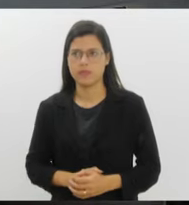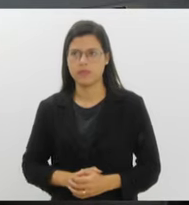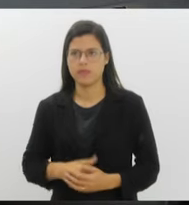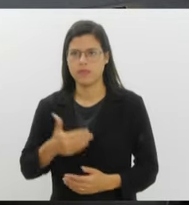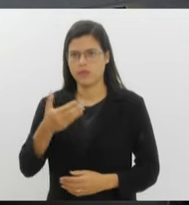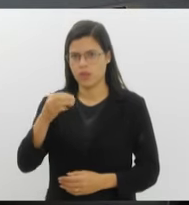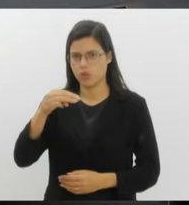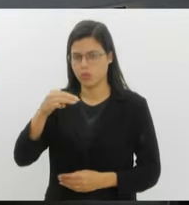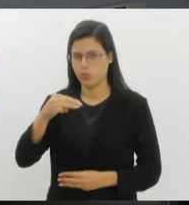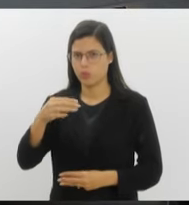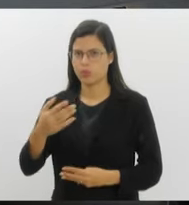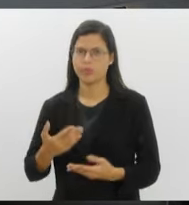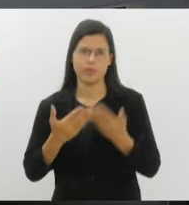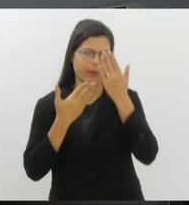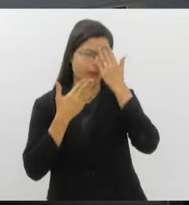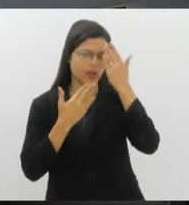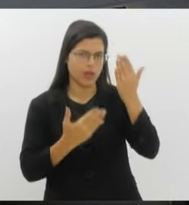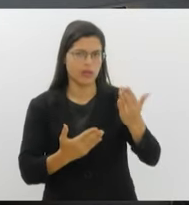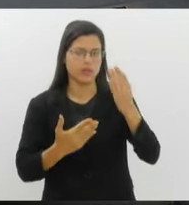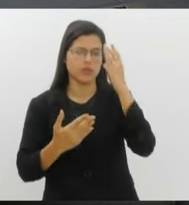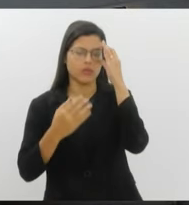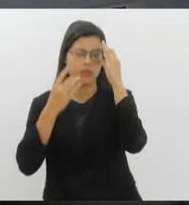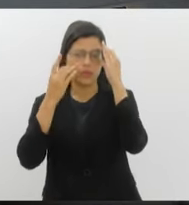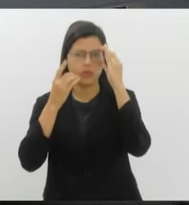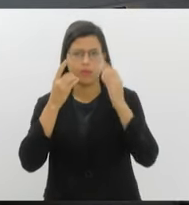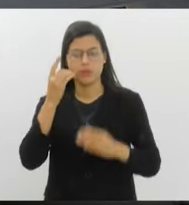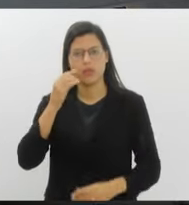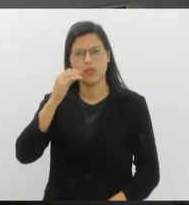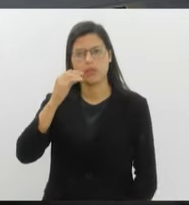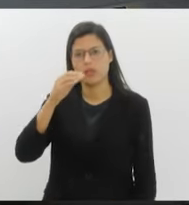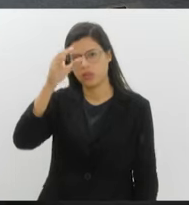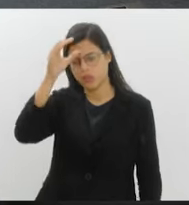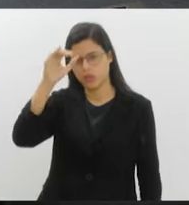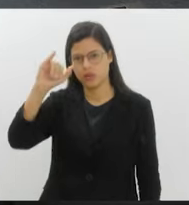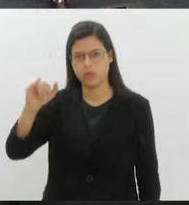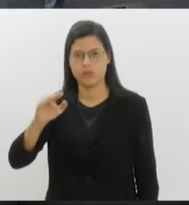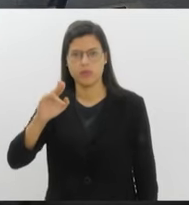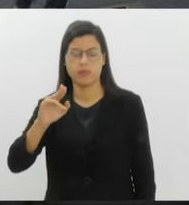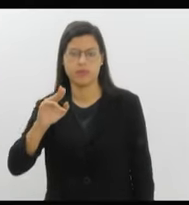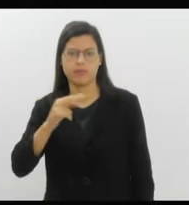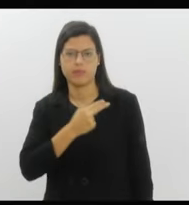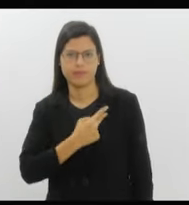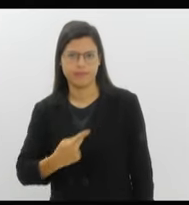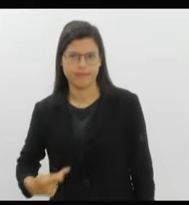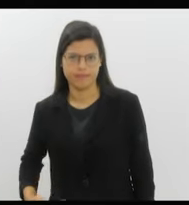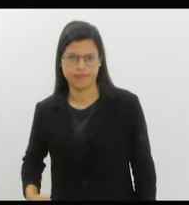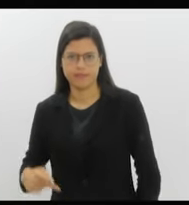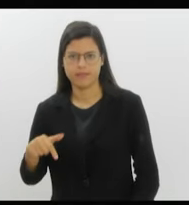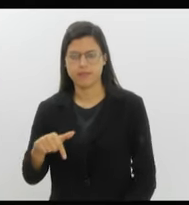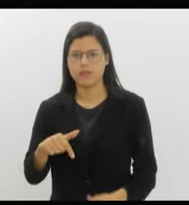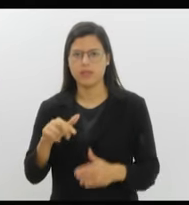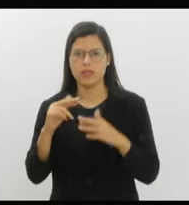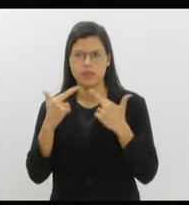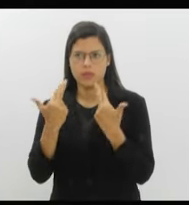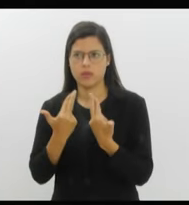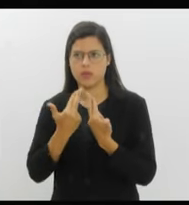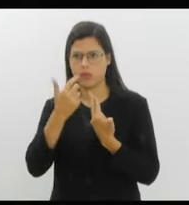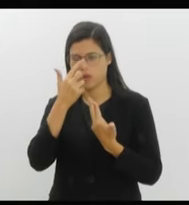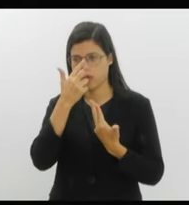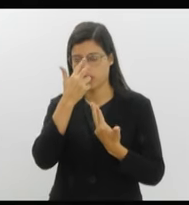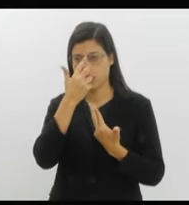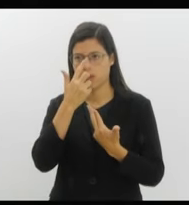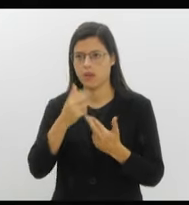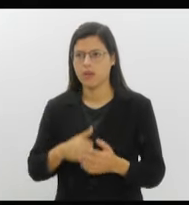Muito obrigado, deputada Tia Ju, presidindo essa sessão. Bom, vou interromper um pouco